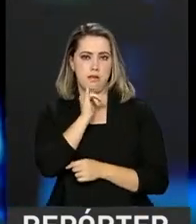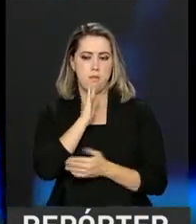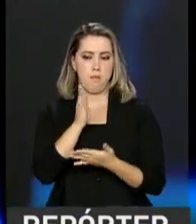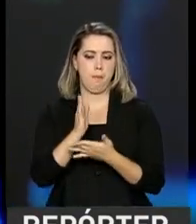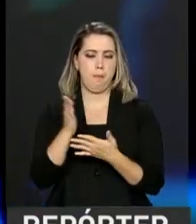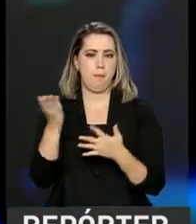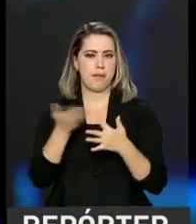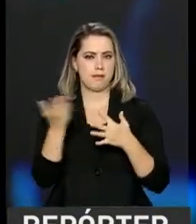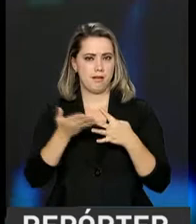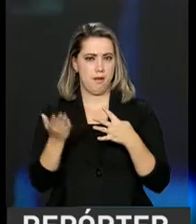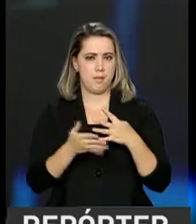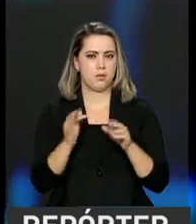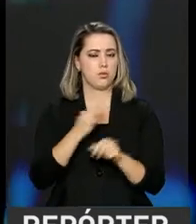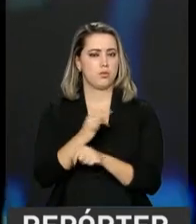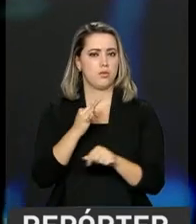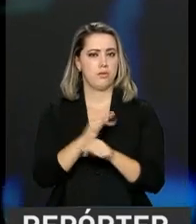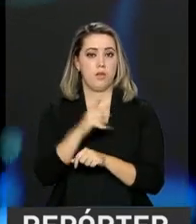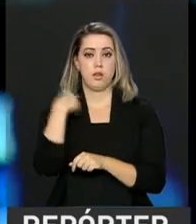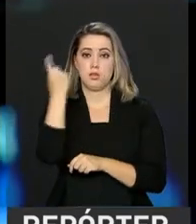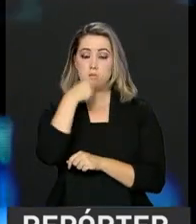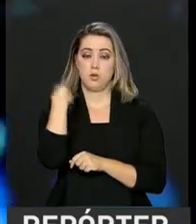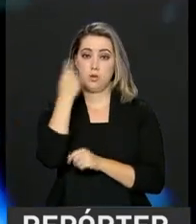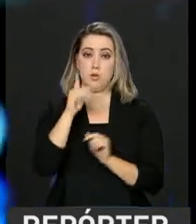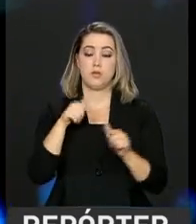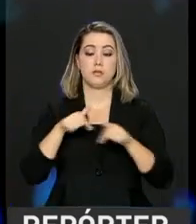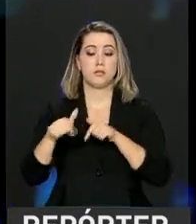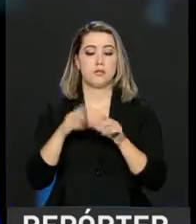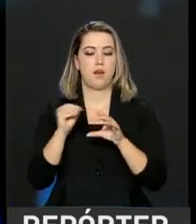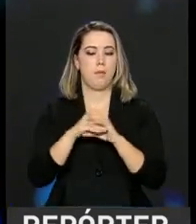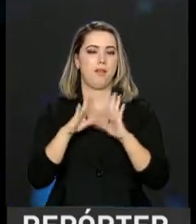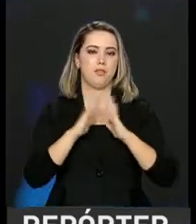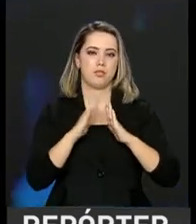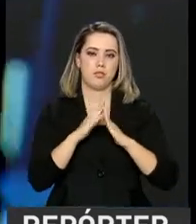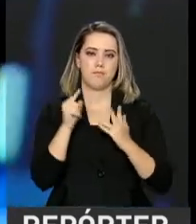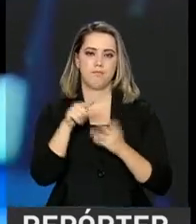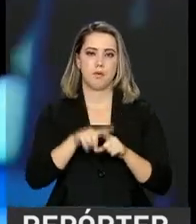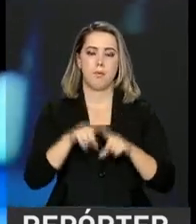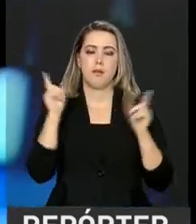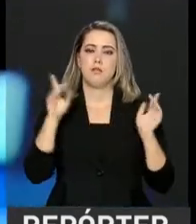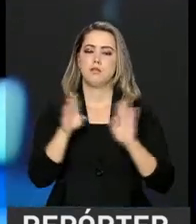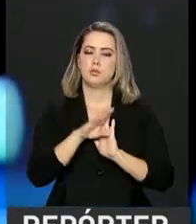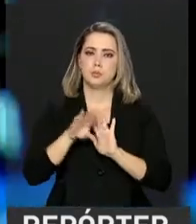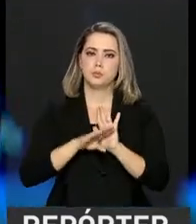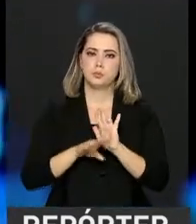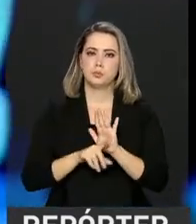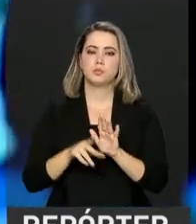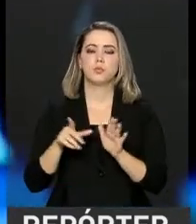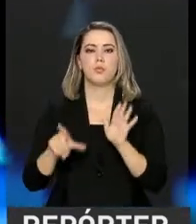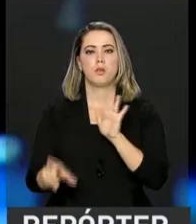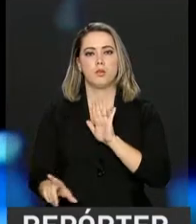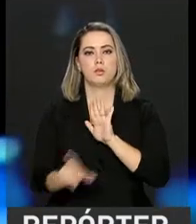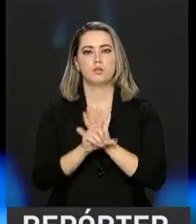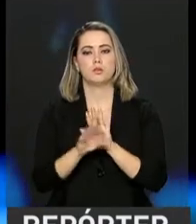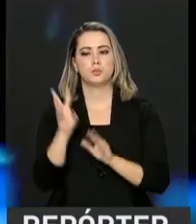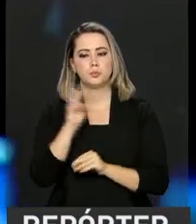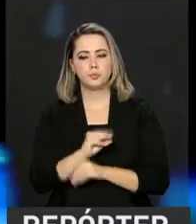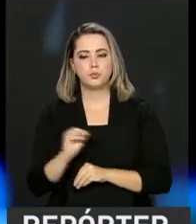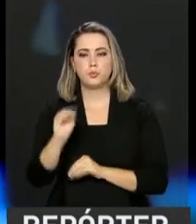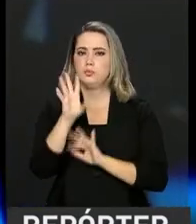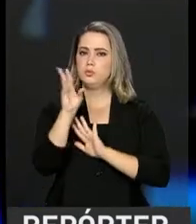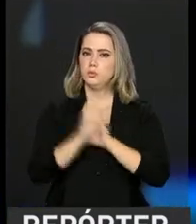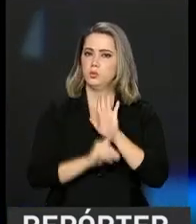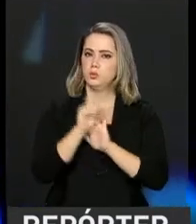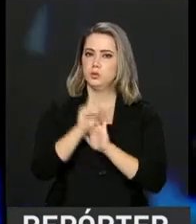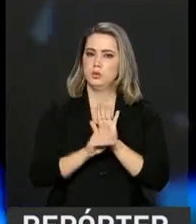banco de horas e trabalho de casa mas o projeto de lei ele preserva os direitos dos trabalhadores como